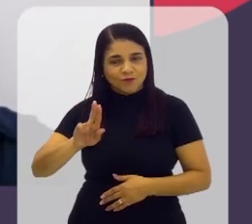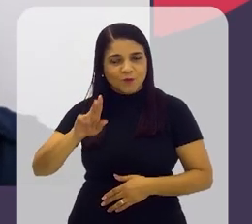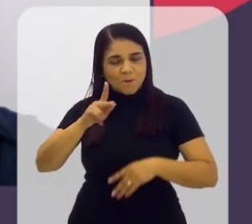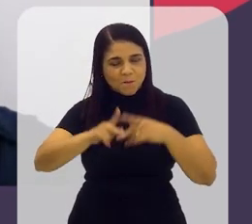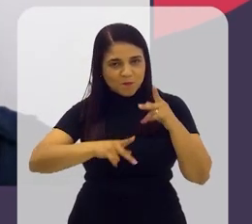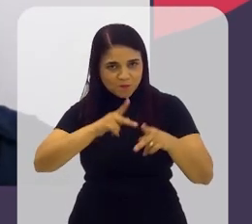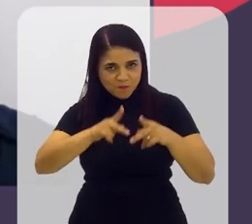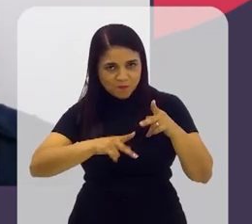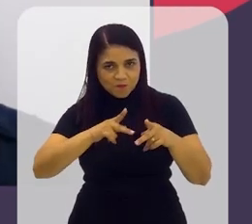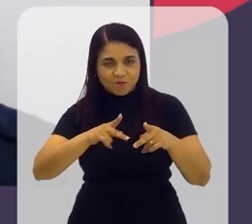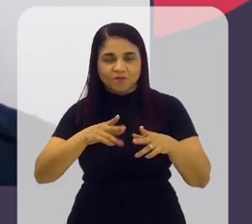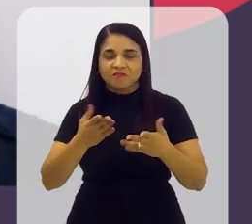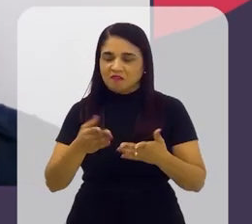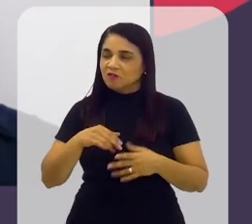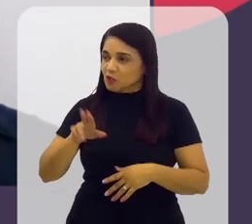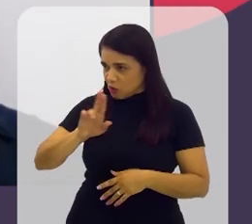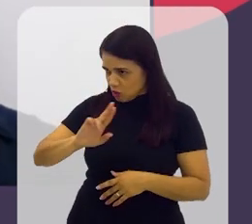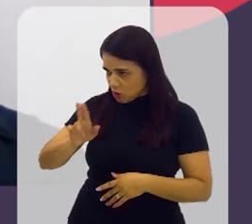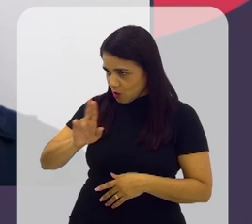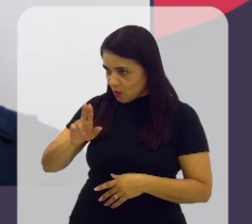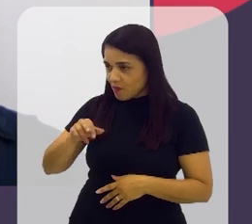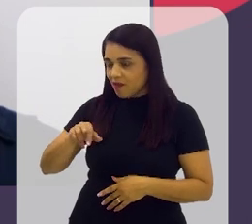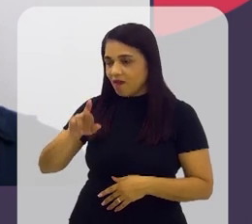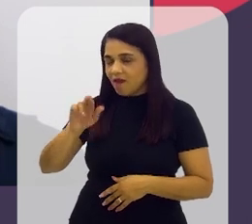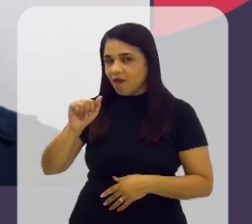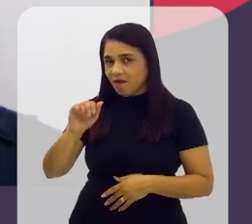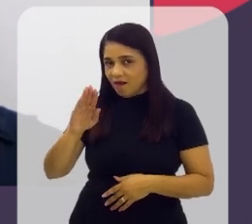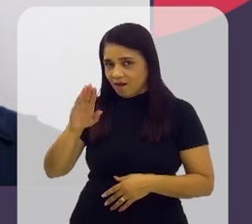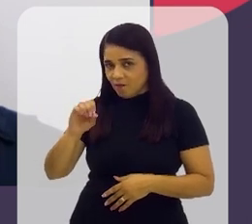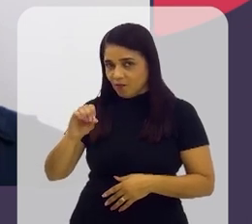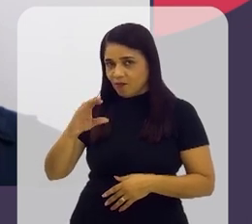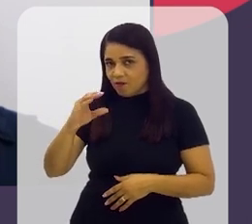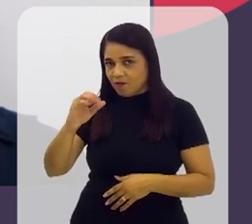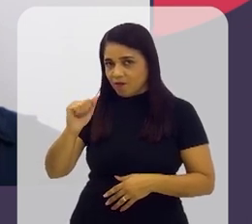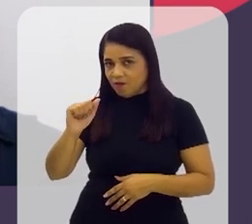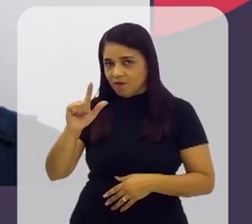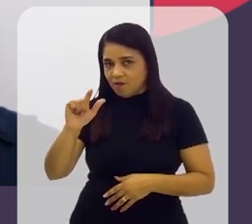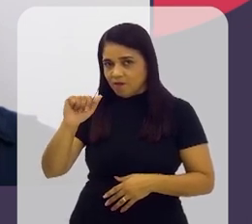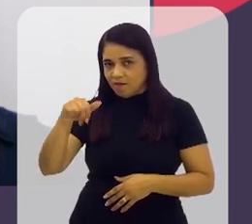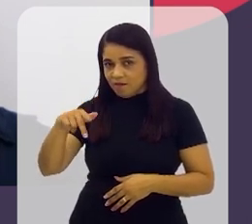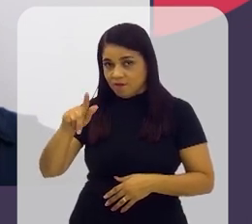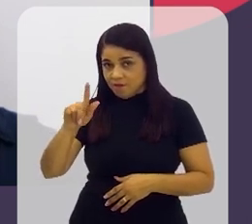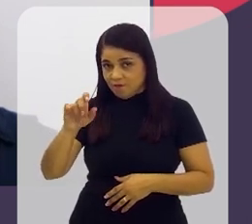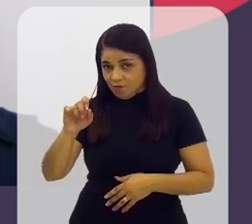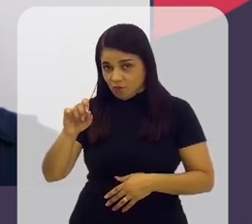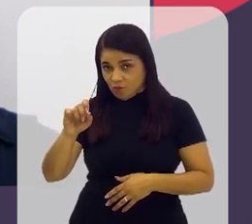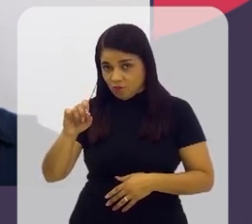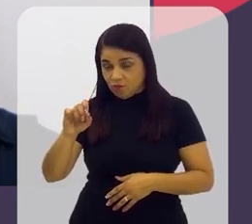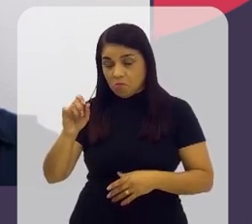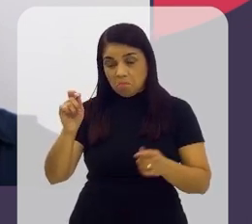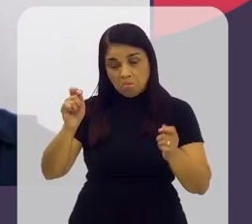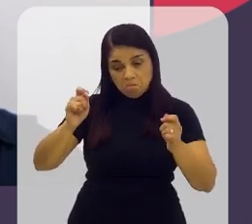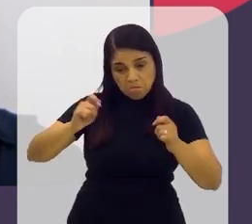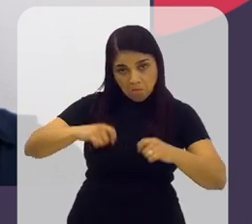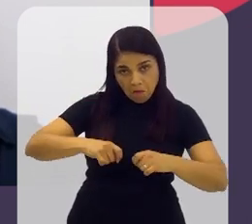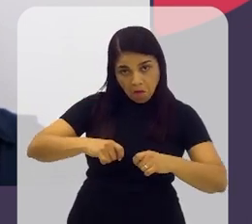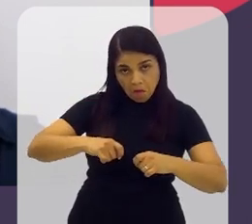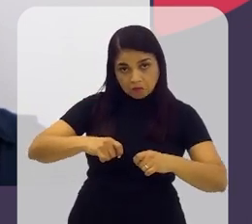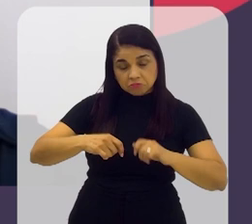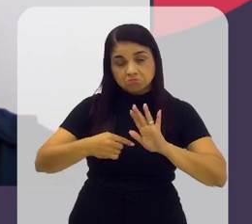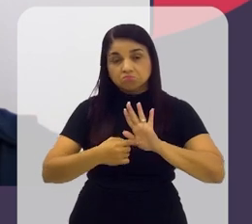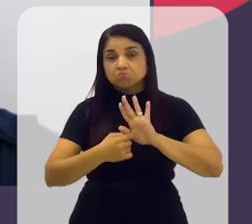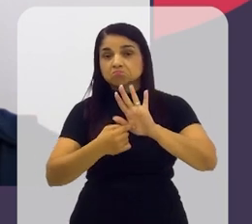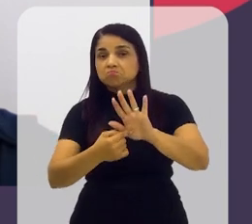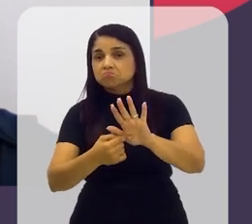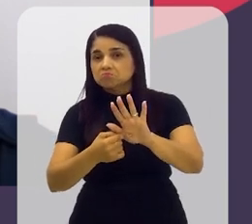vamos chamar ela assim. Essa planta, rabo de calango, ela pode... você disse, né, que esse caso pode